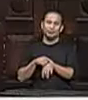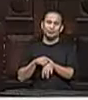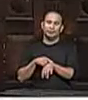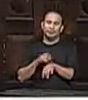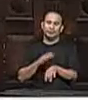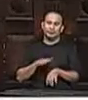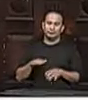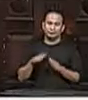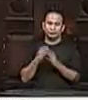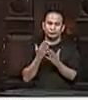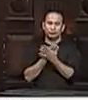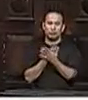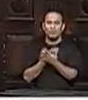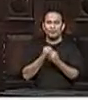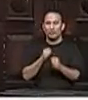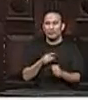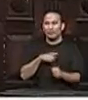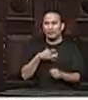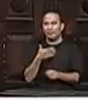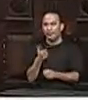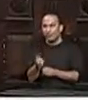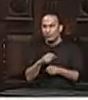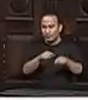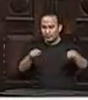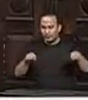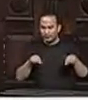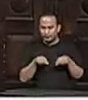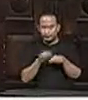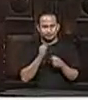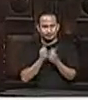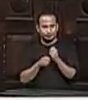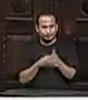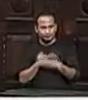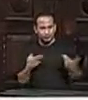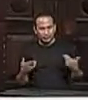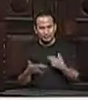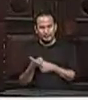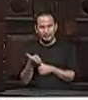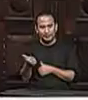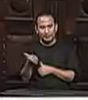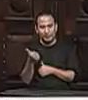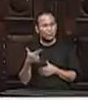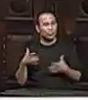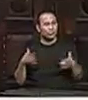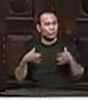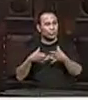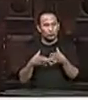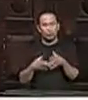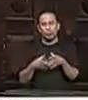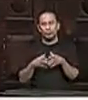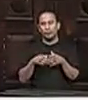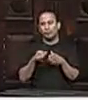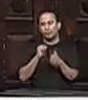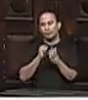escolas possam ter melhores condições nas suas quadras e oferta melhor dos seus equipamentos esportivos para